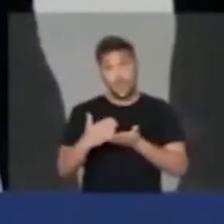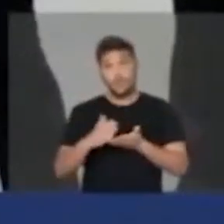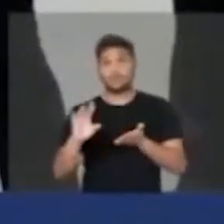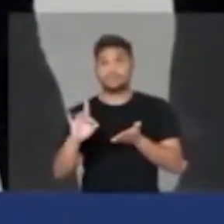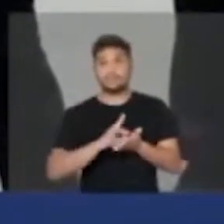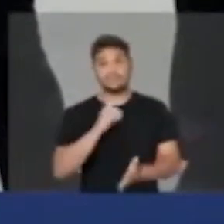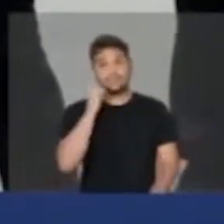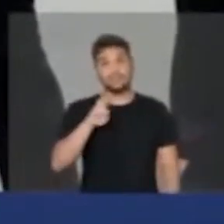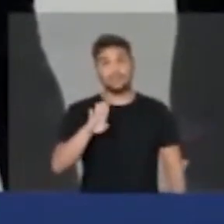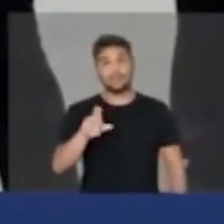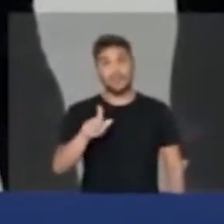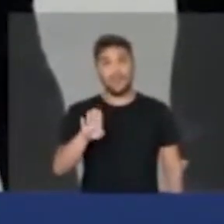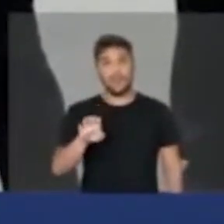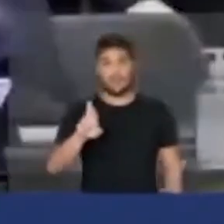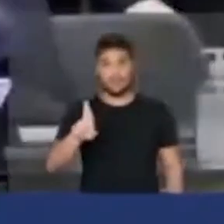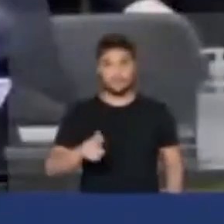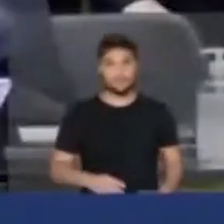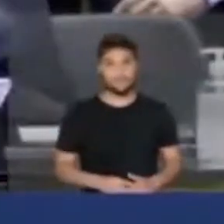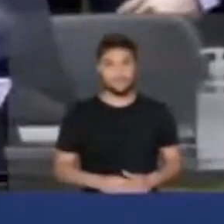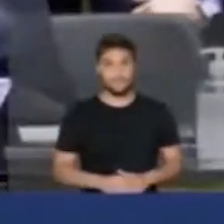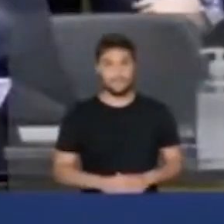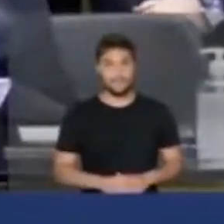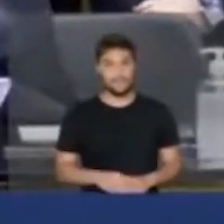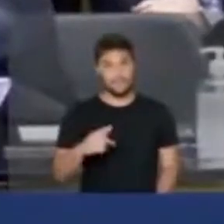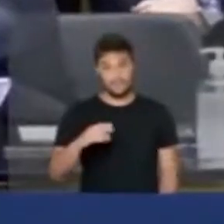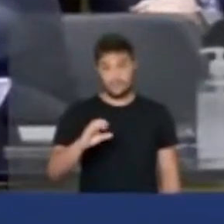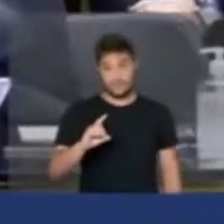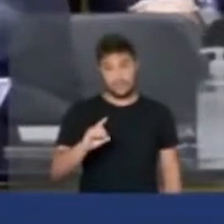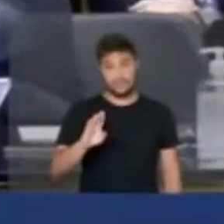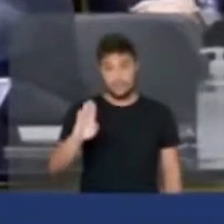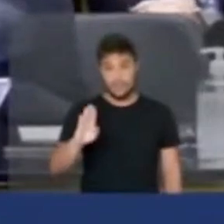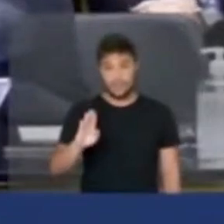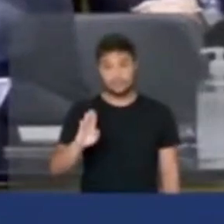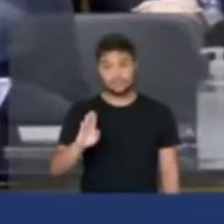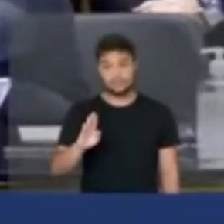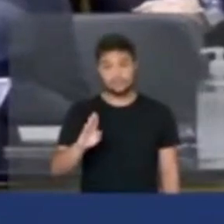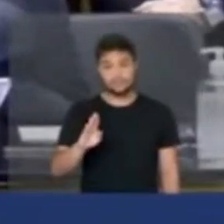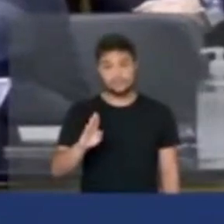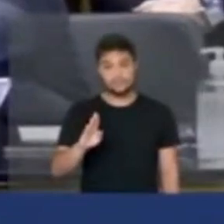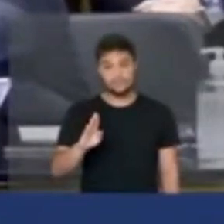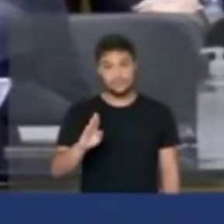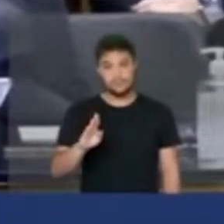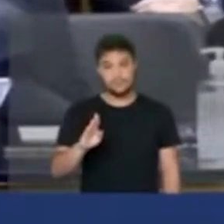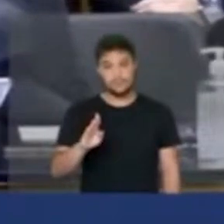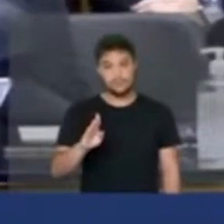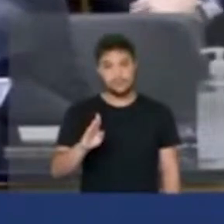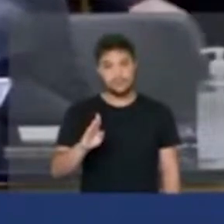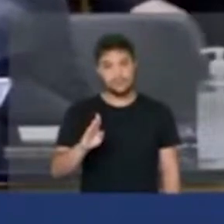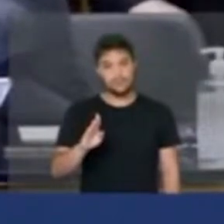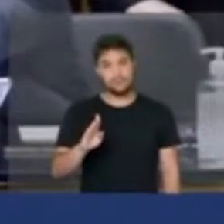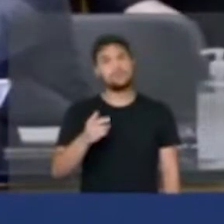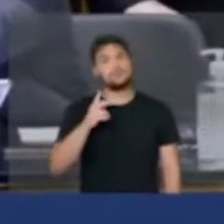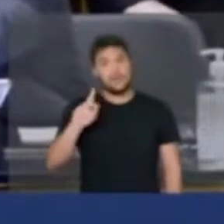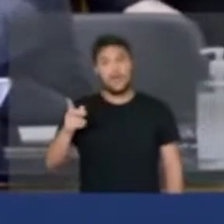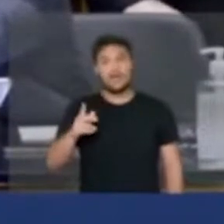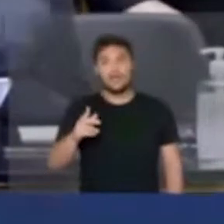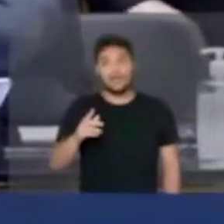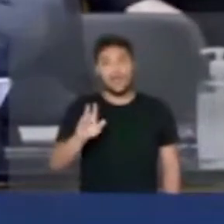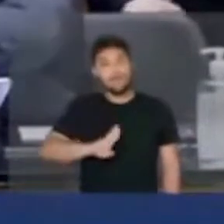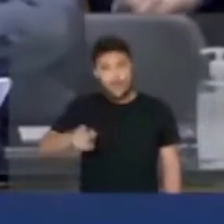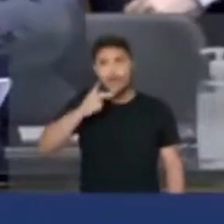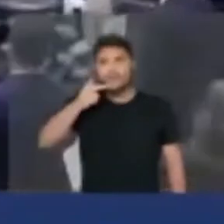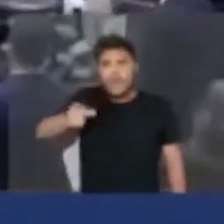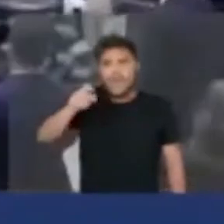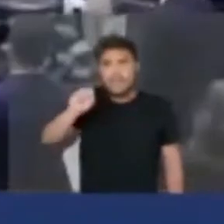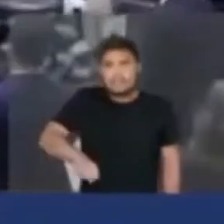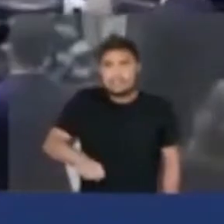deputado Glauber Braga. Senhor presidente, o PCdoB encaminha. Não adianta que eu não vou deixar de fazer o uso da palavra, eu não vou